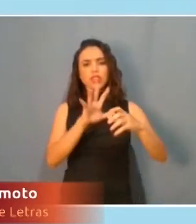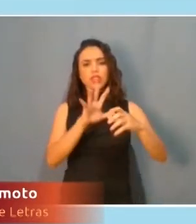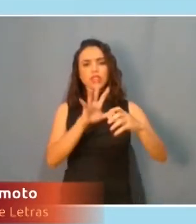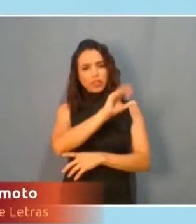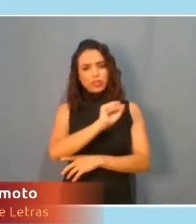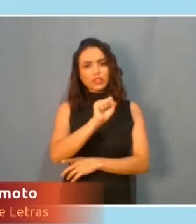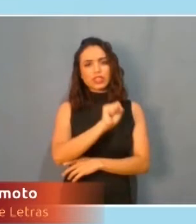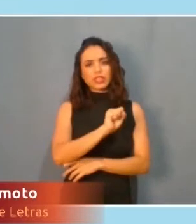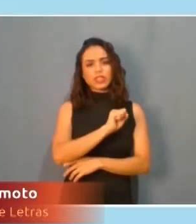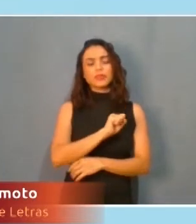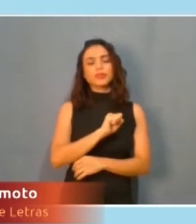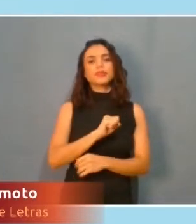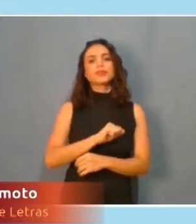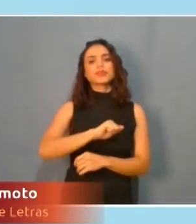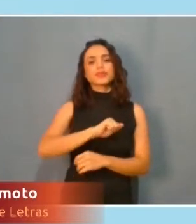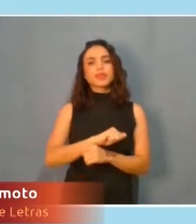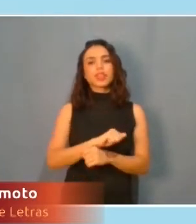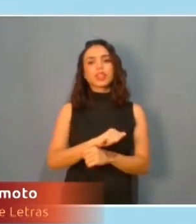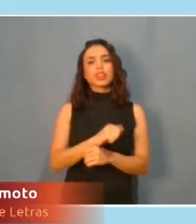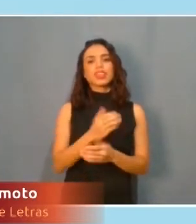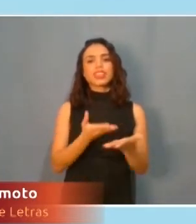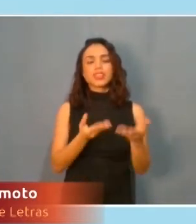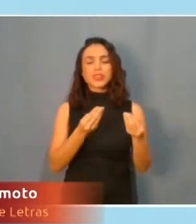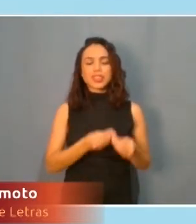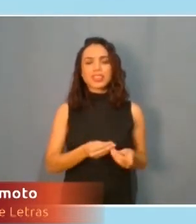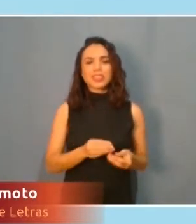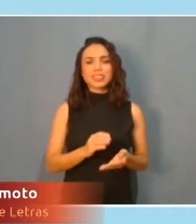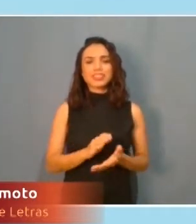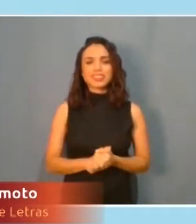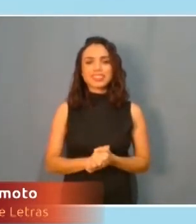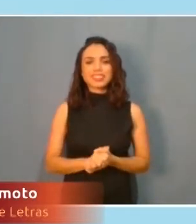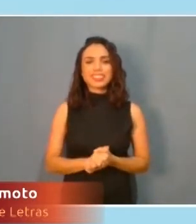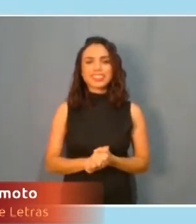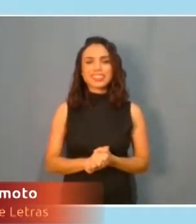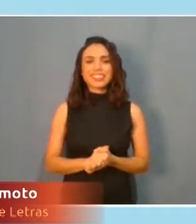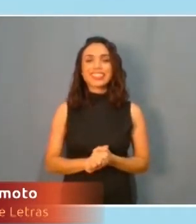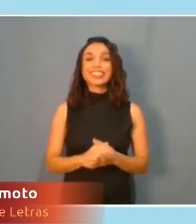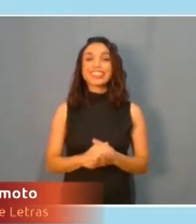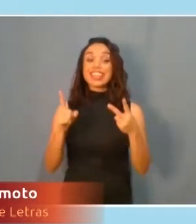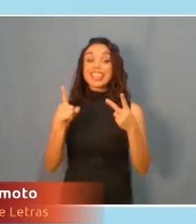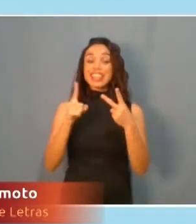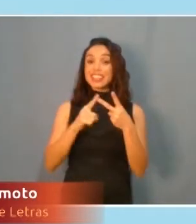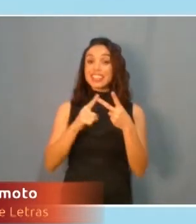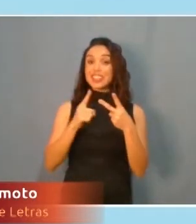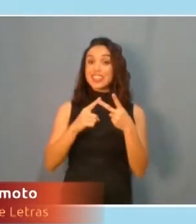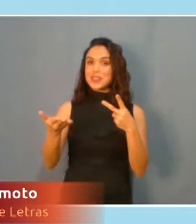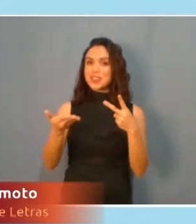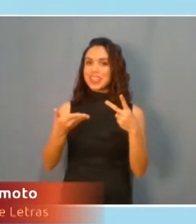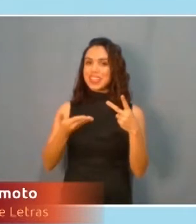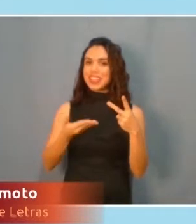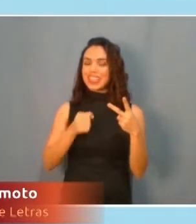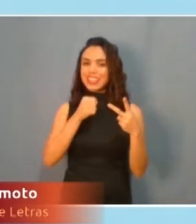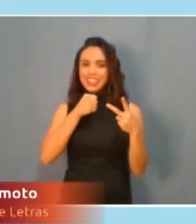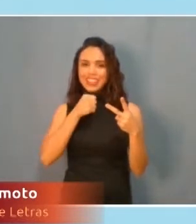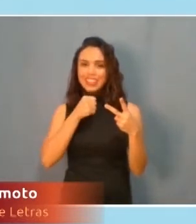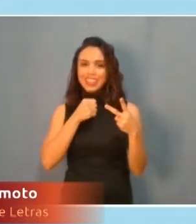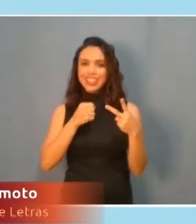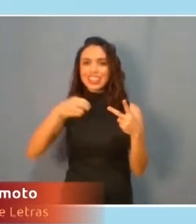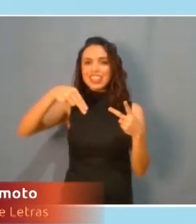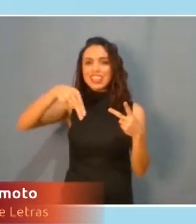cultura. Muito obrigada, Daniel. E a nossa segunda entrevistada é a